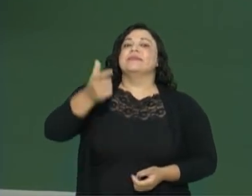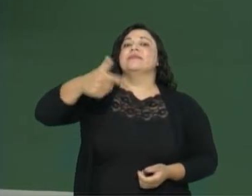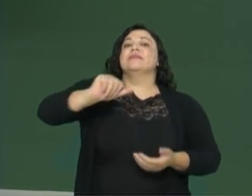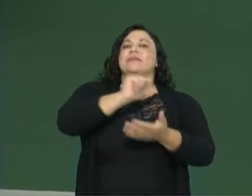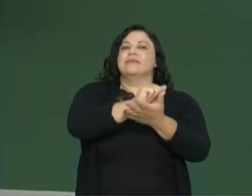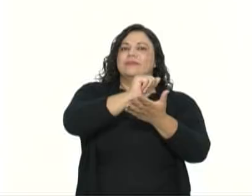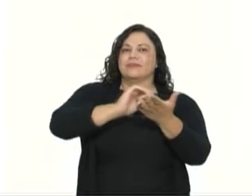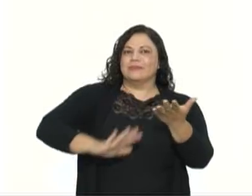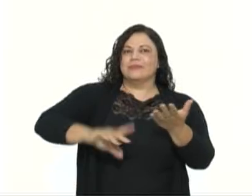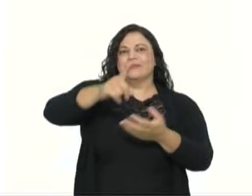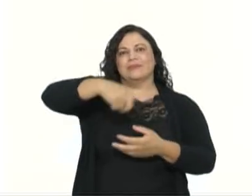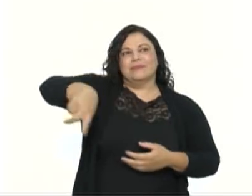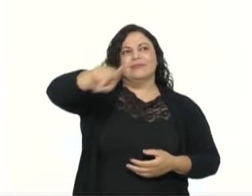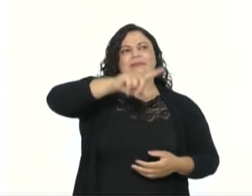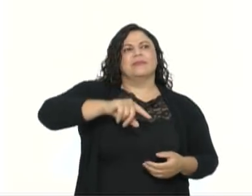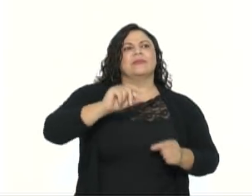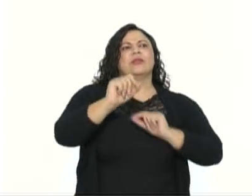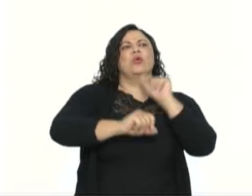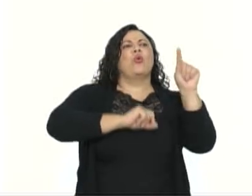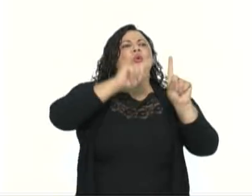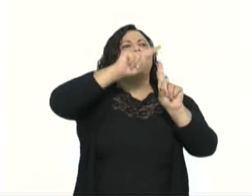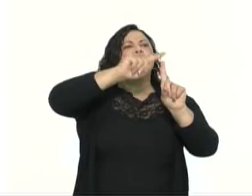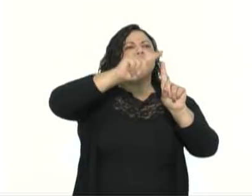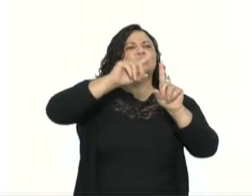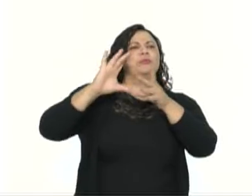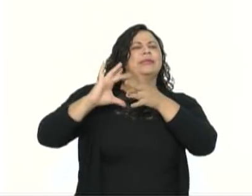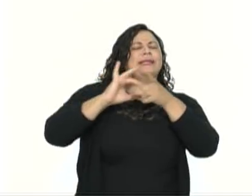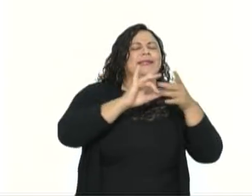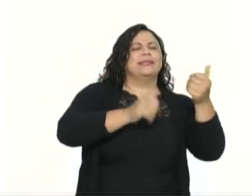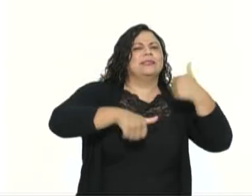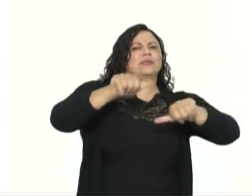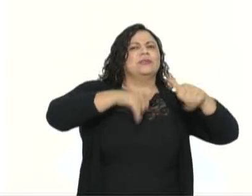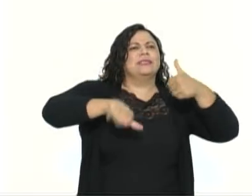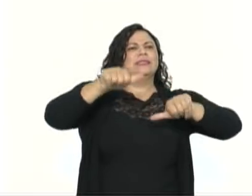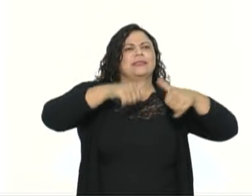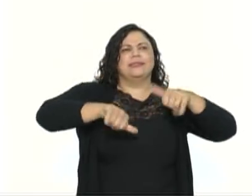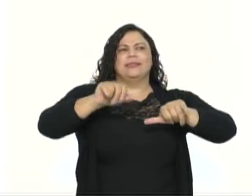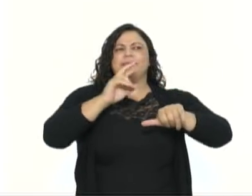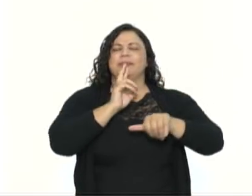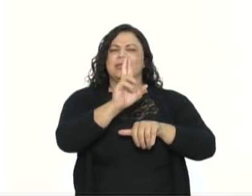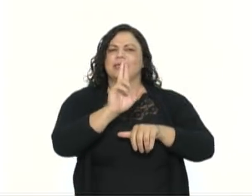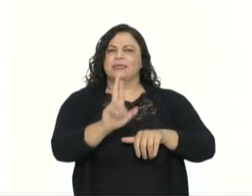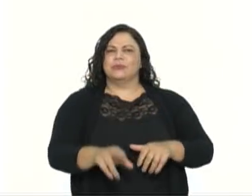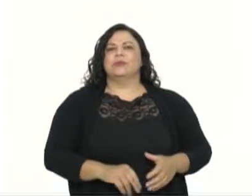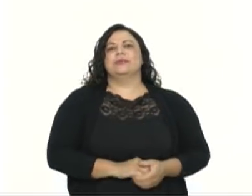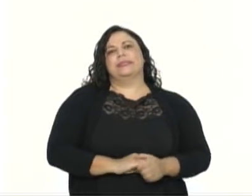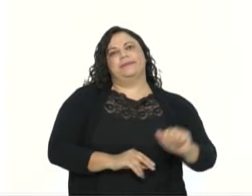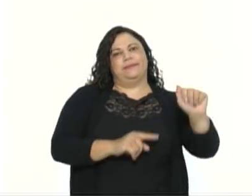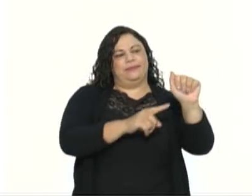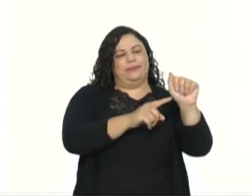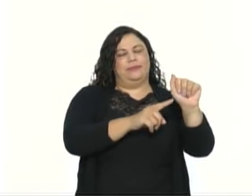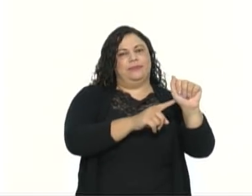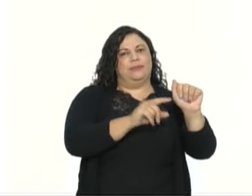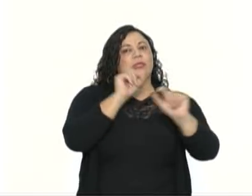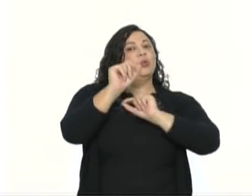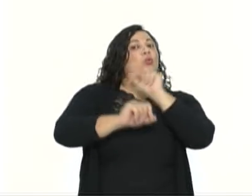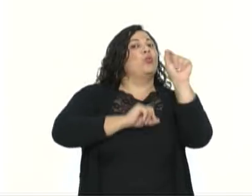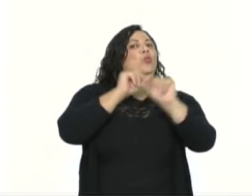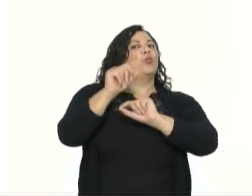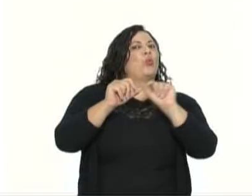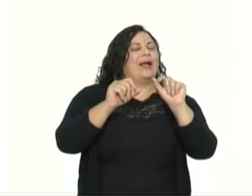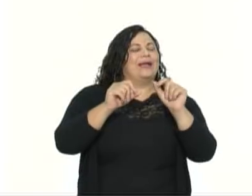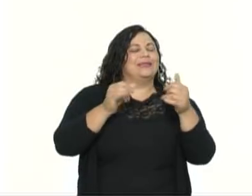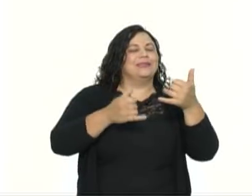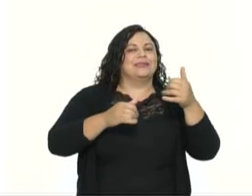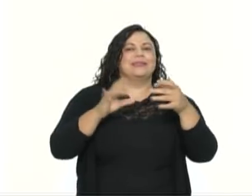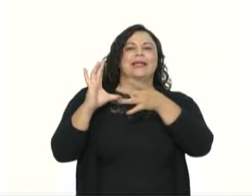vocês. Considerando os tipos de ligações químicas, responda. Letra A. Quais são os tipos de ligações